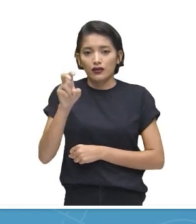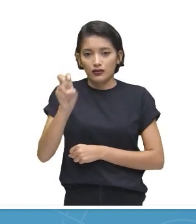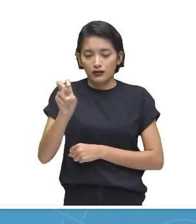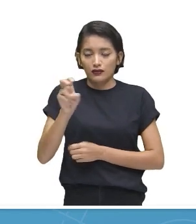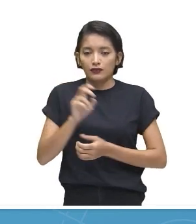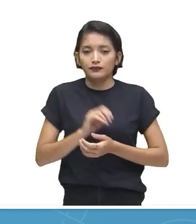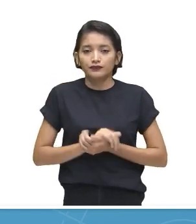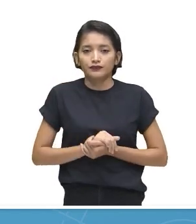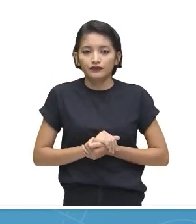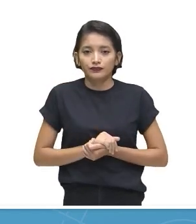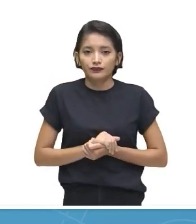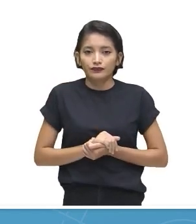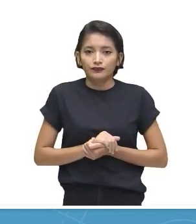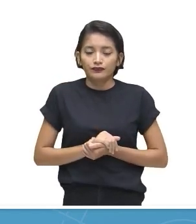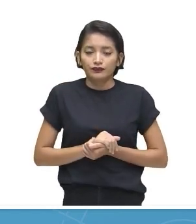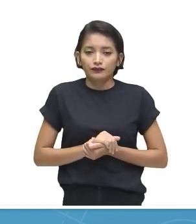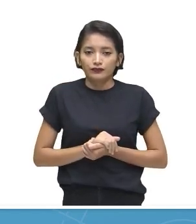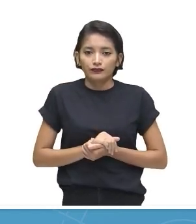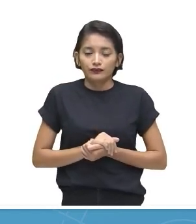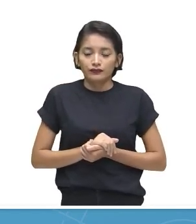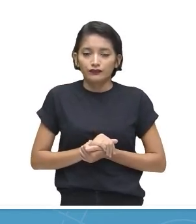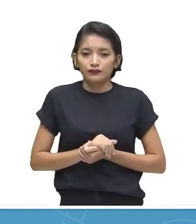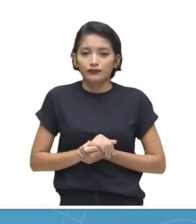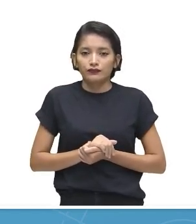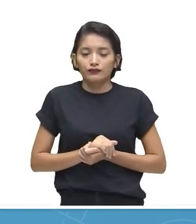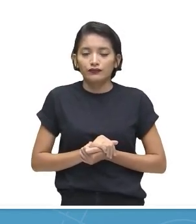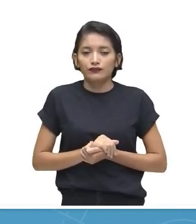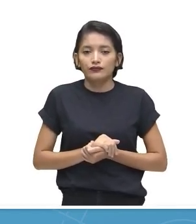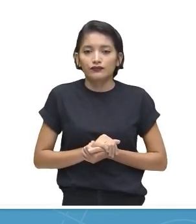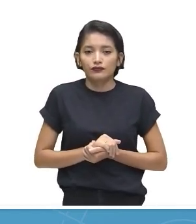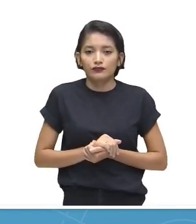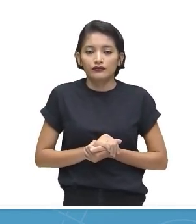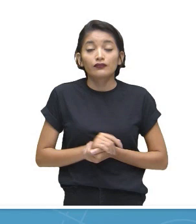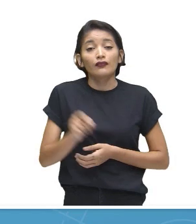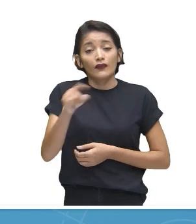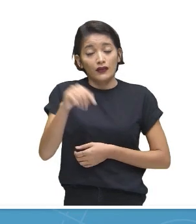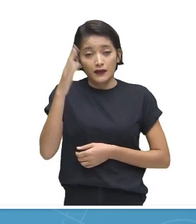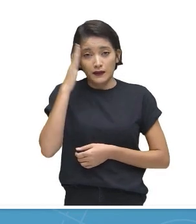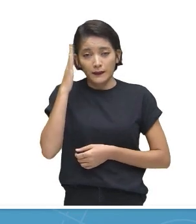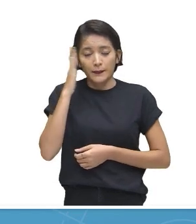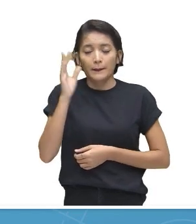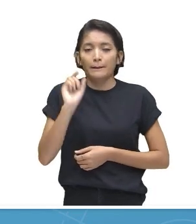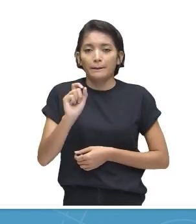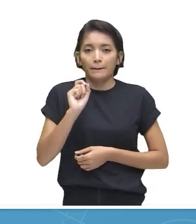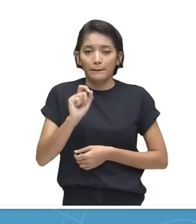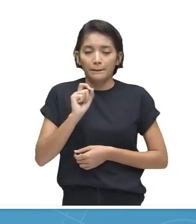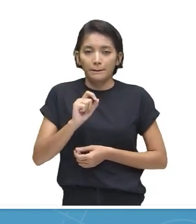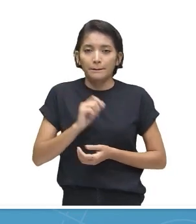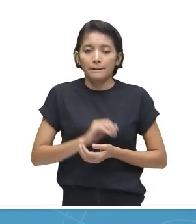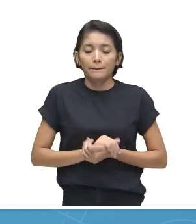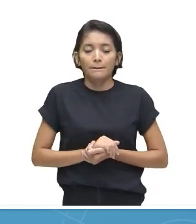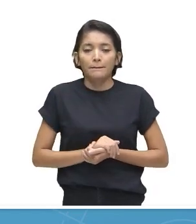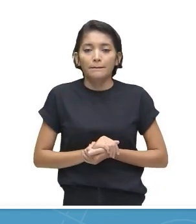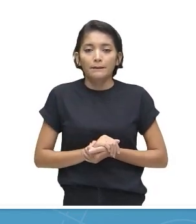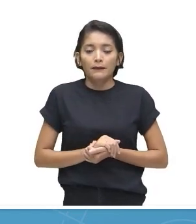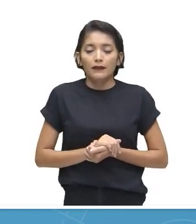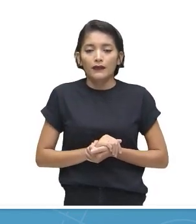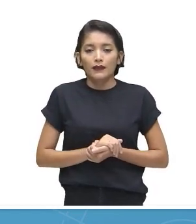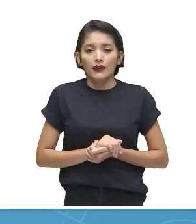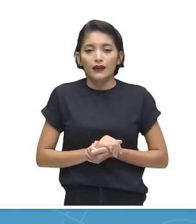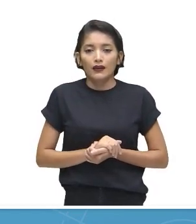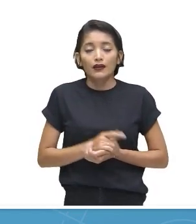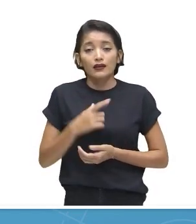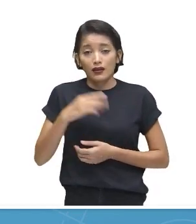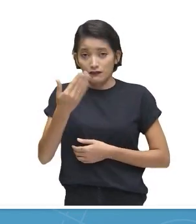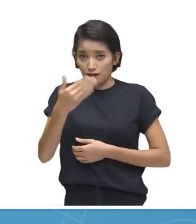0,5, ok? Então, você sabe que nós vamos ter aí, ó, a